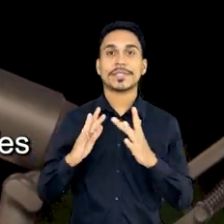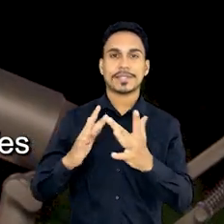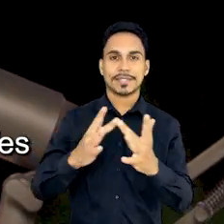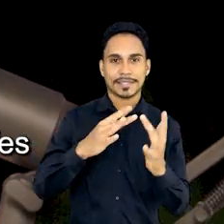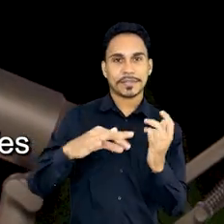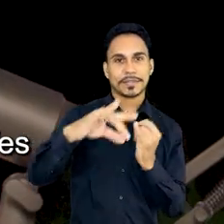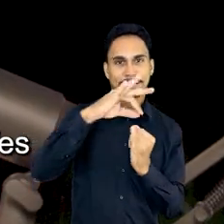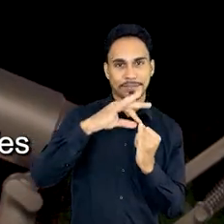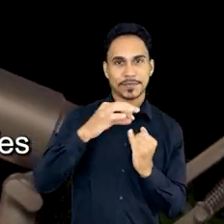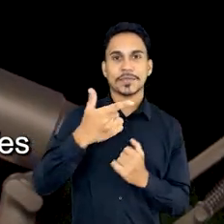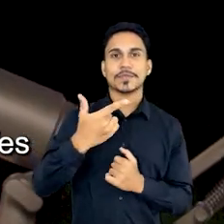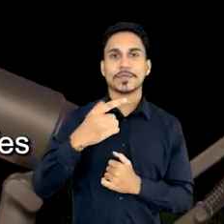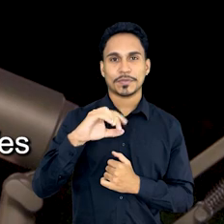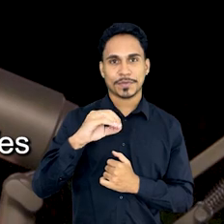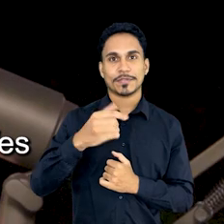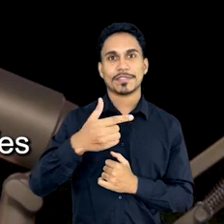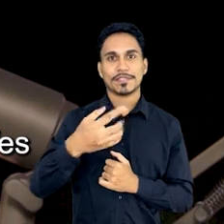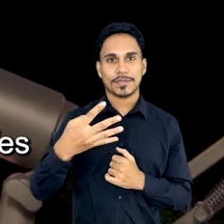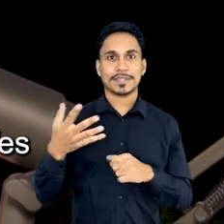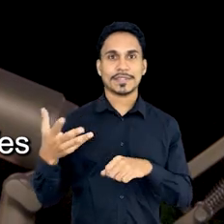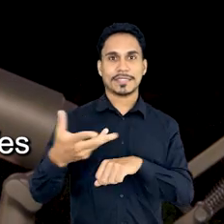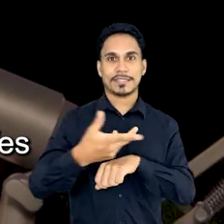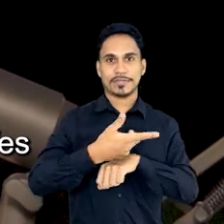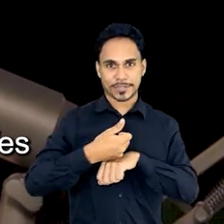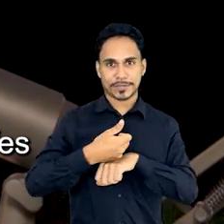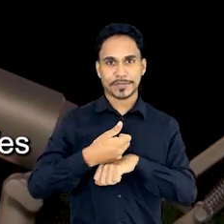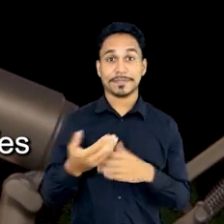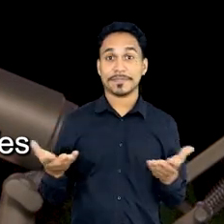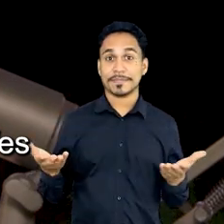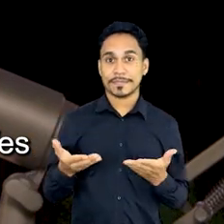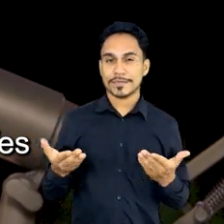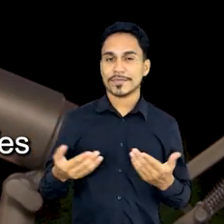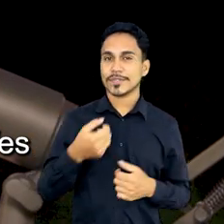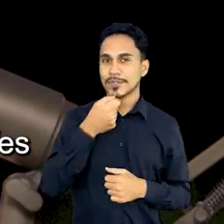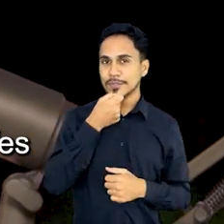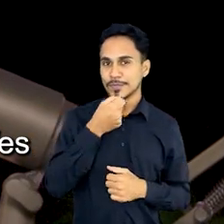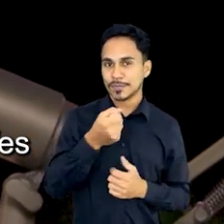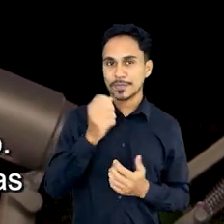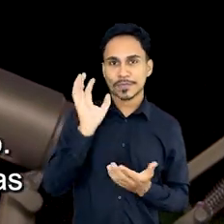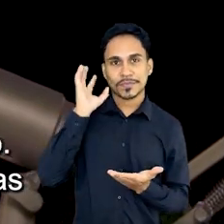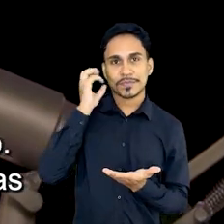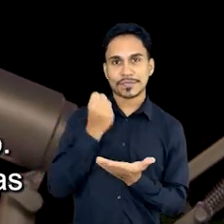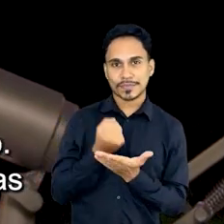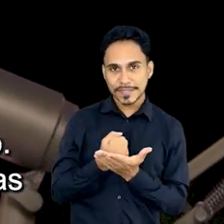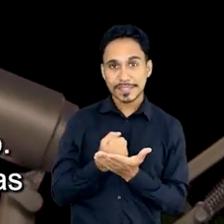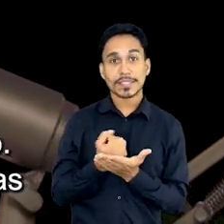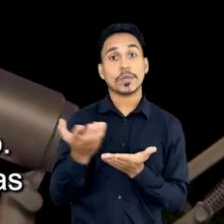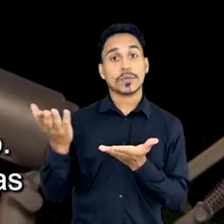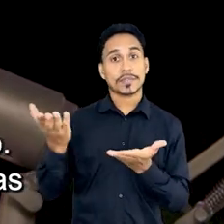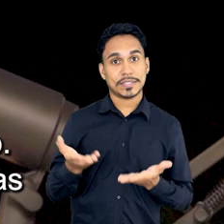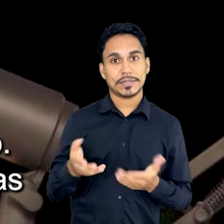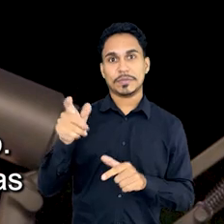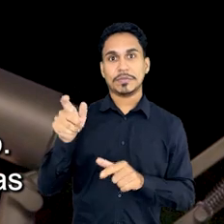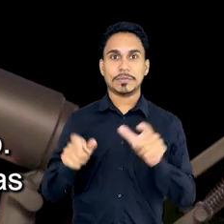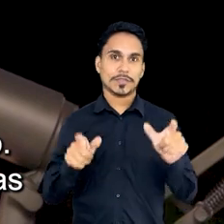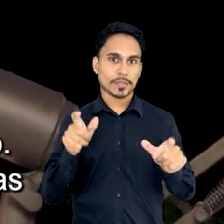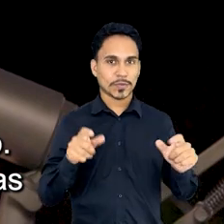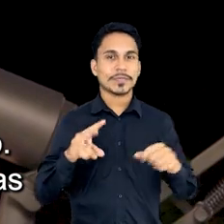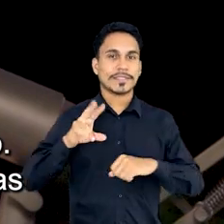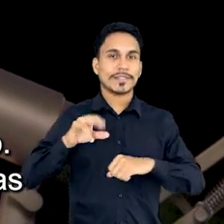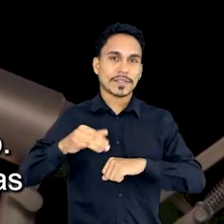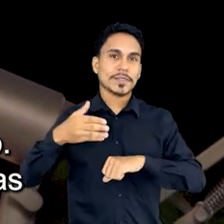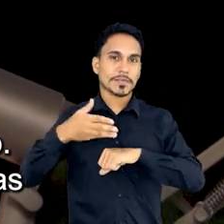conexões ifs 2024 e nesse podcast eu convido algumas Alguns dos participantes que vão está nesse